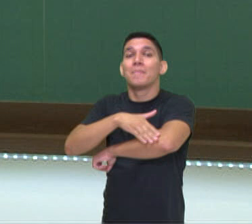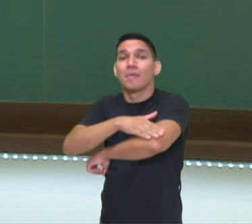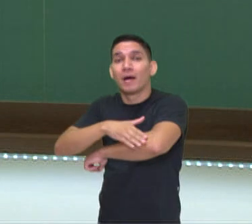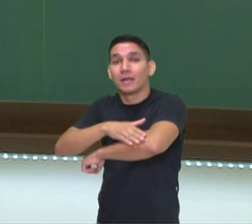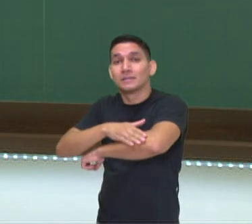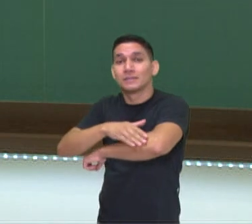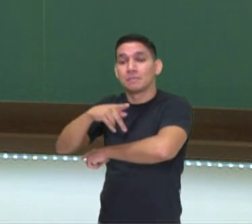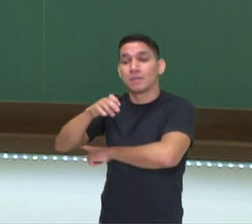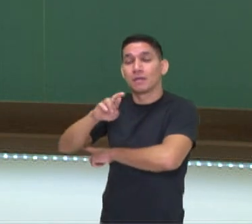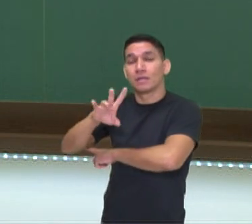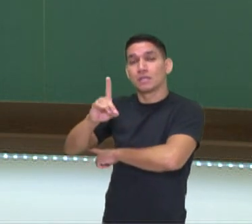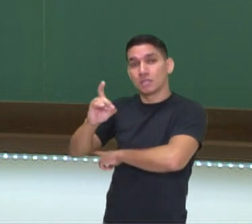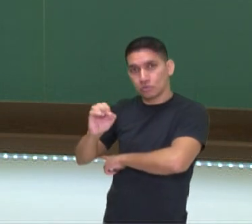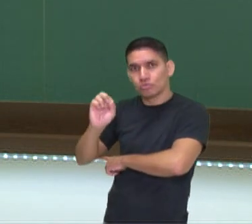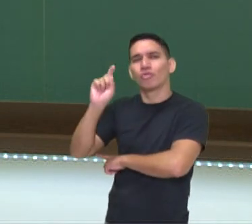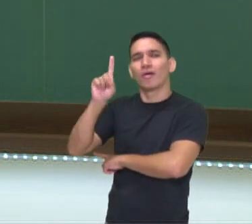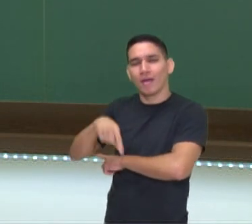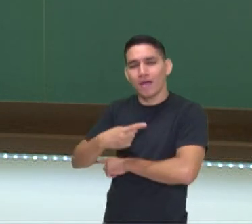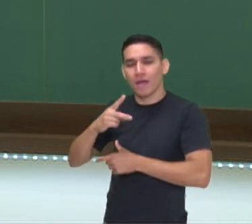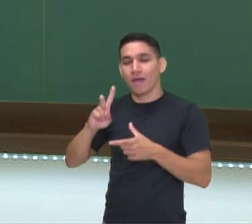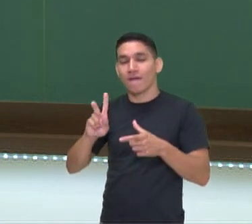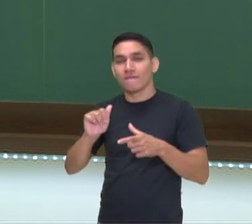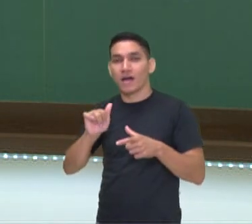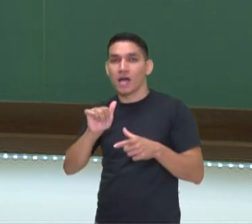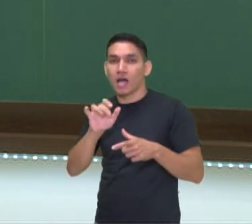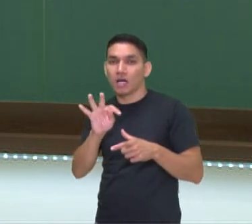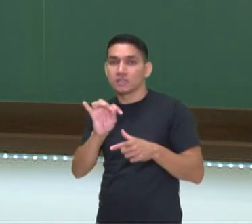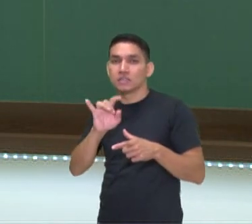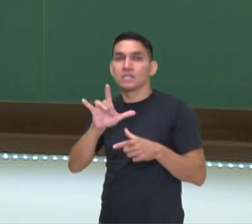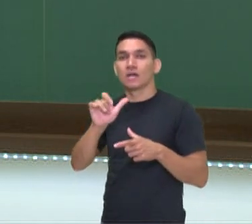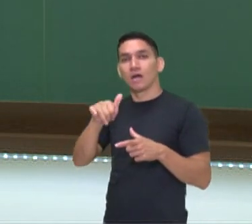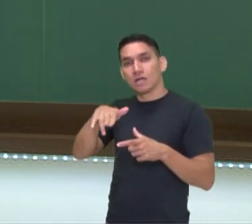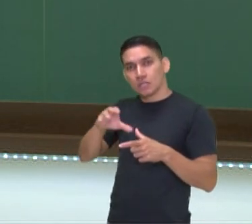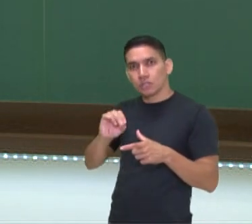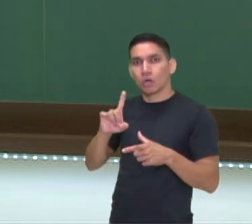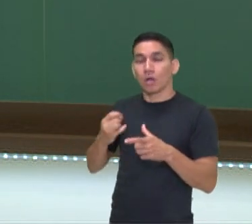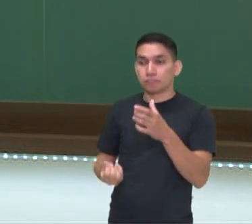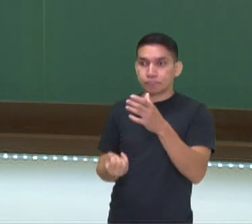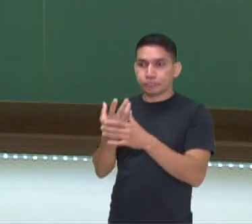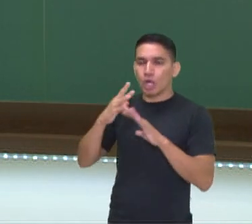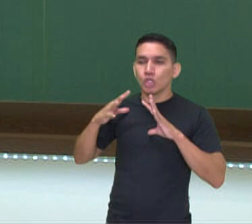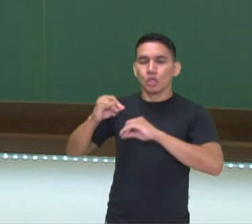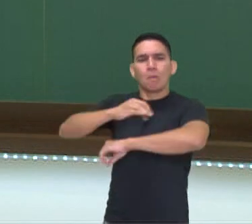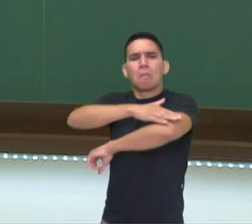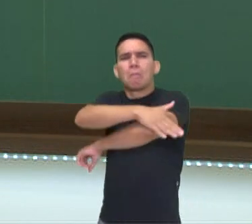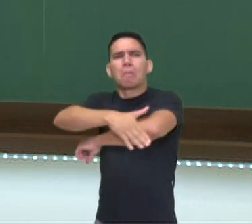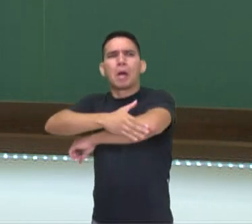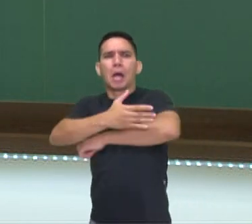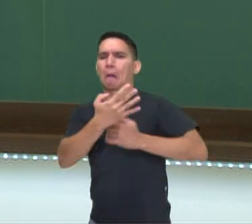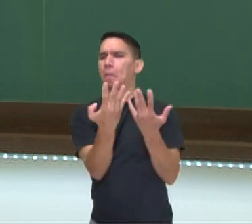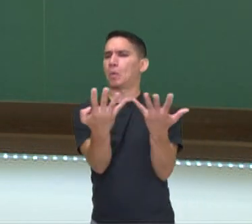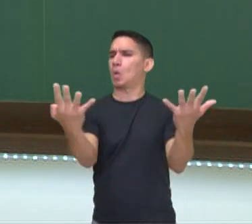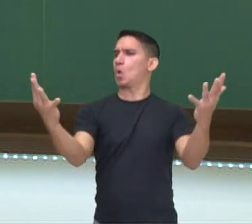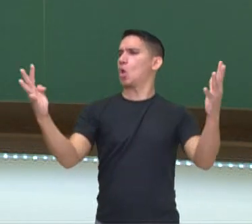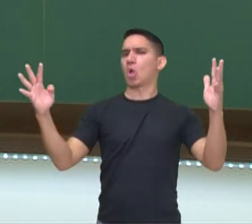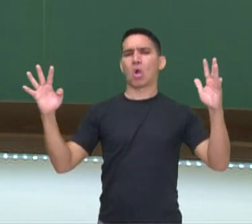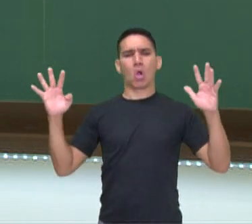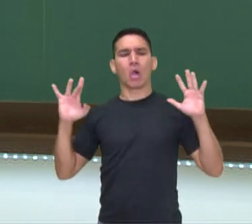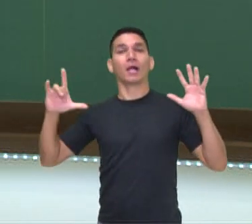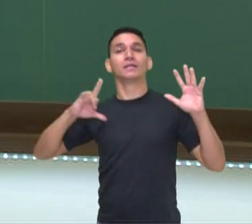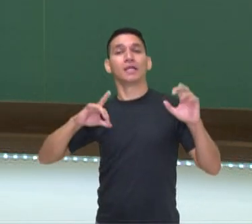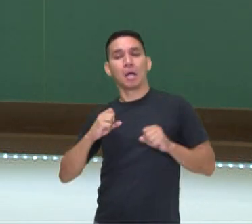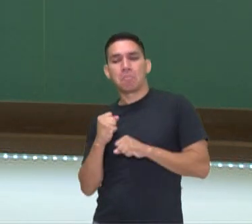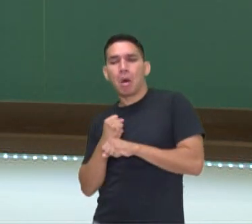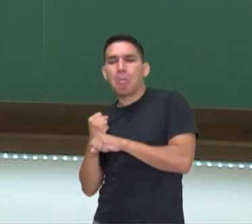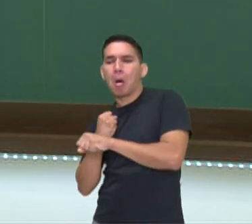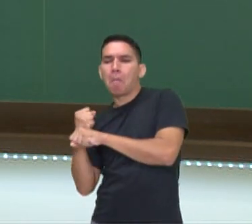Vaticano, que a Basílica de São Pedro começou no Renascimento, mas toda a praça, todo o complexo do Vaticano, ele foi sendo